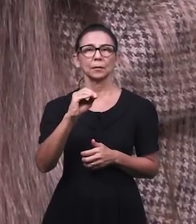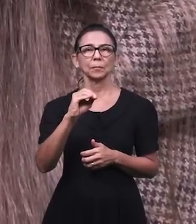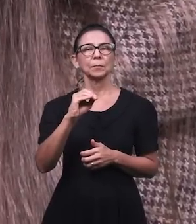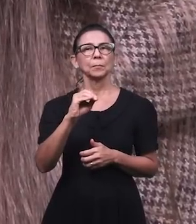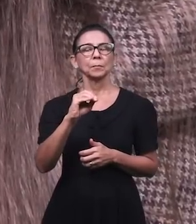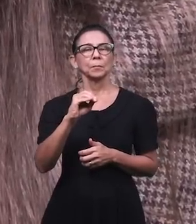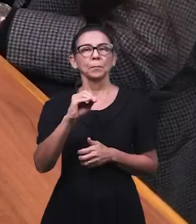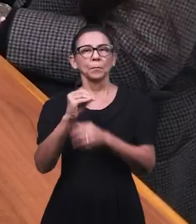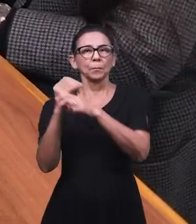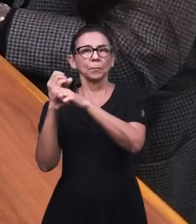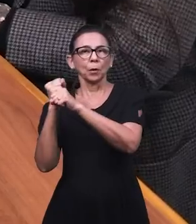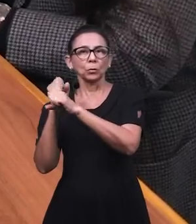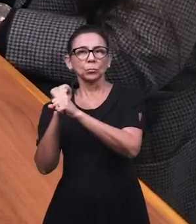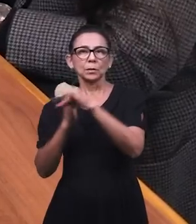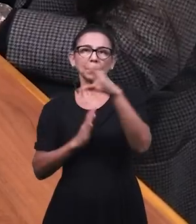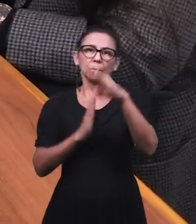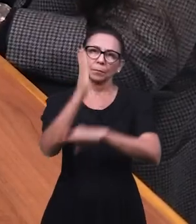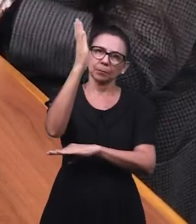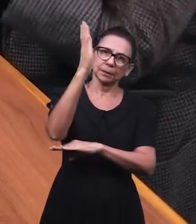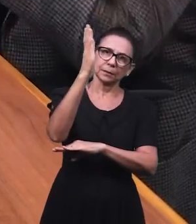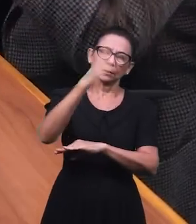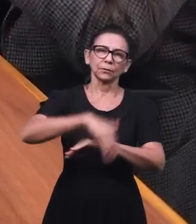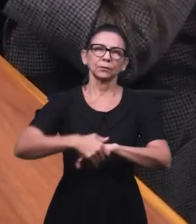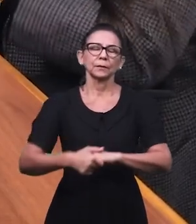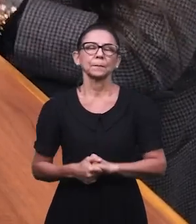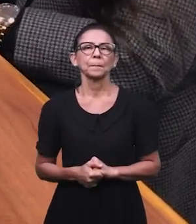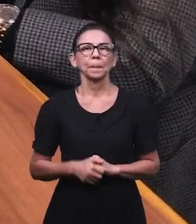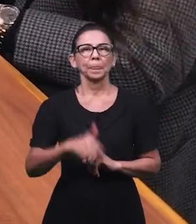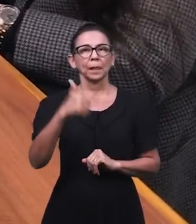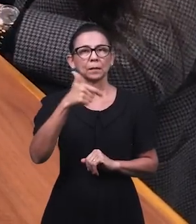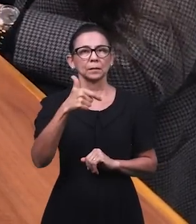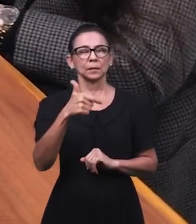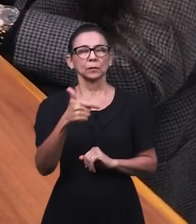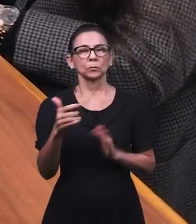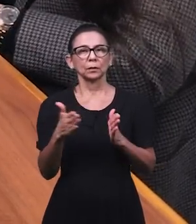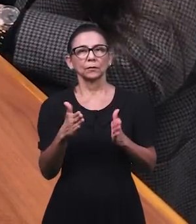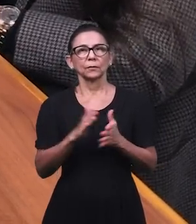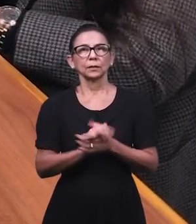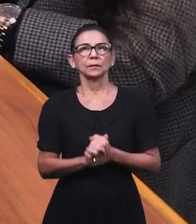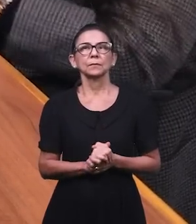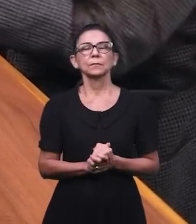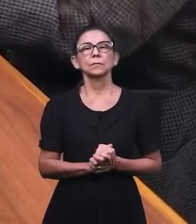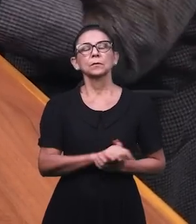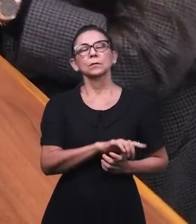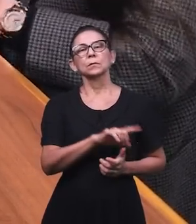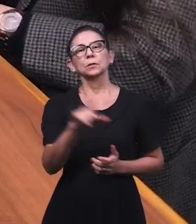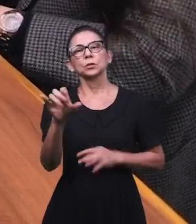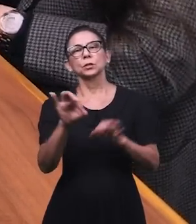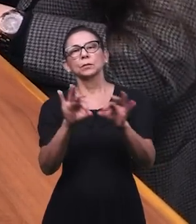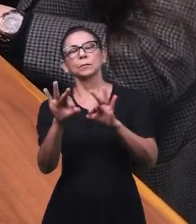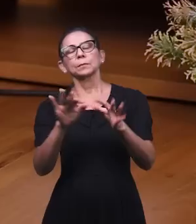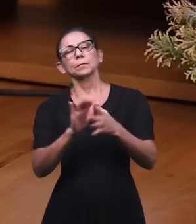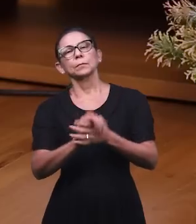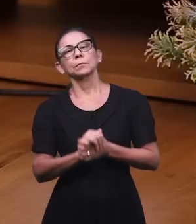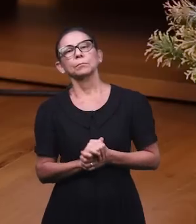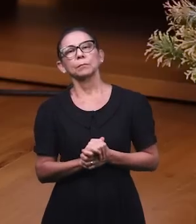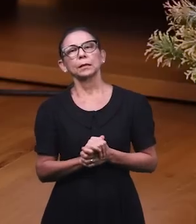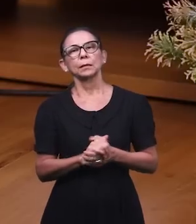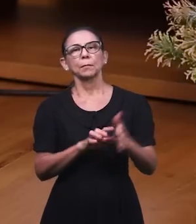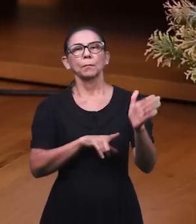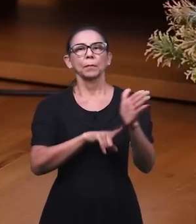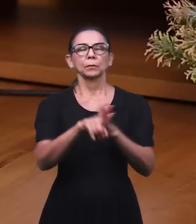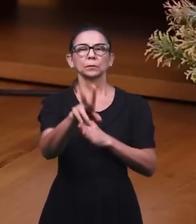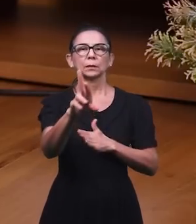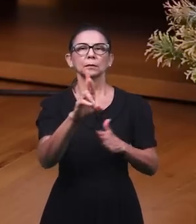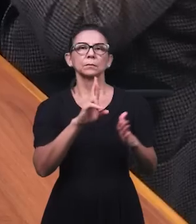pontos e passava. Era você contra você. E na segunda fase você tinha que fazer uma peça jurídica